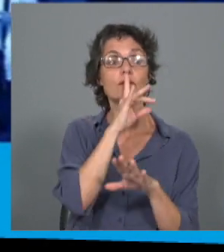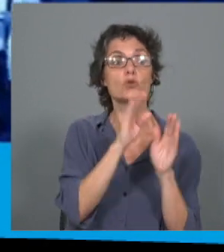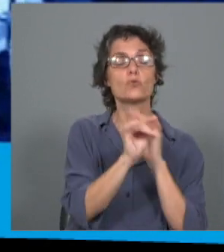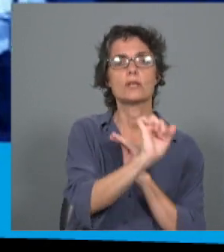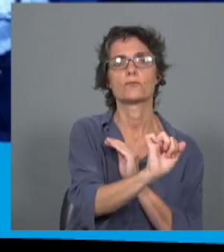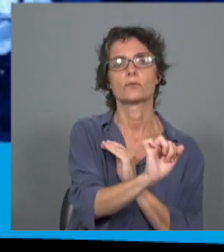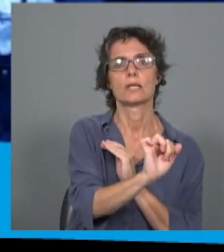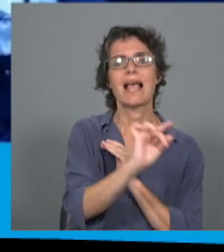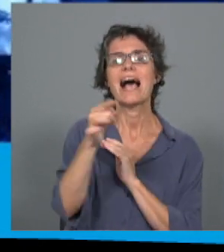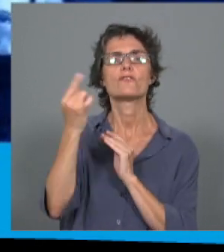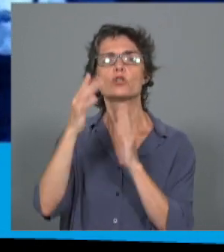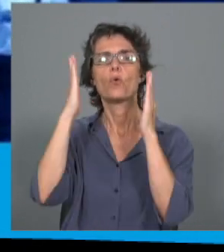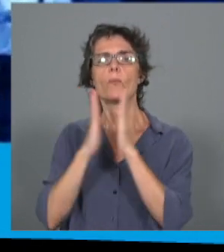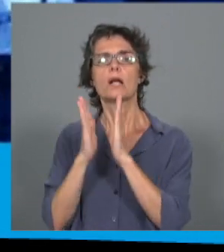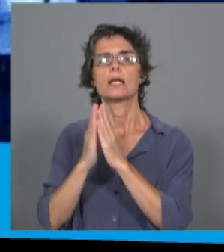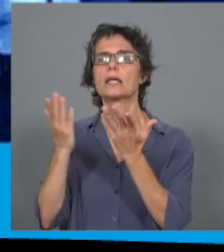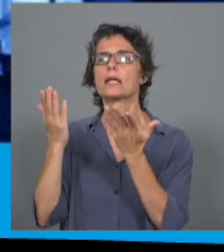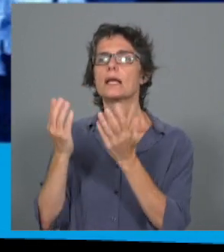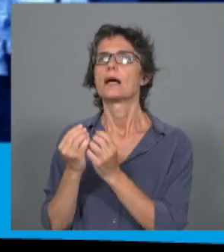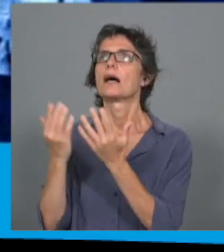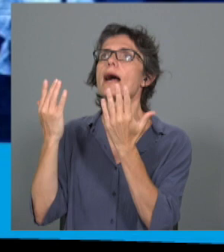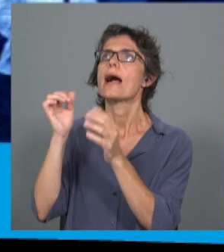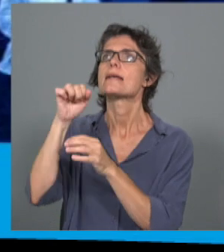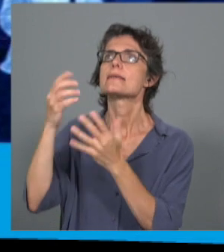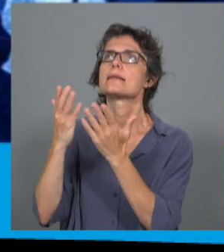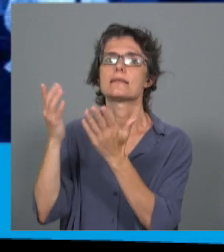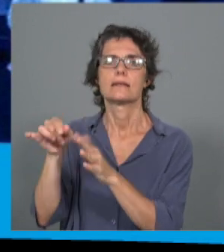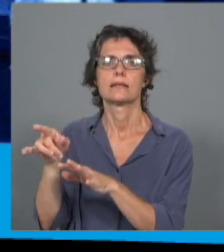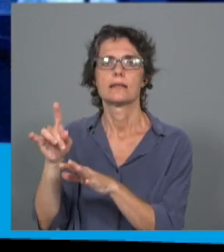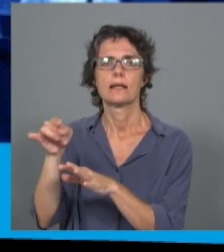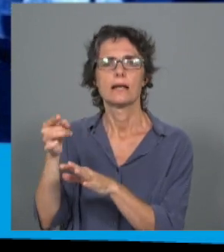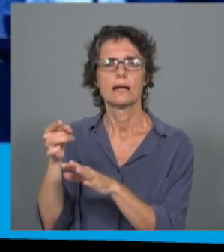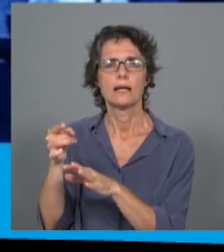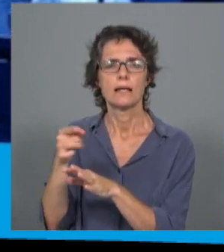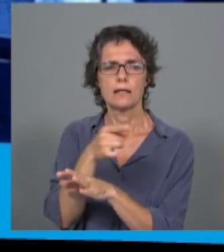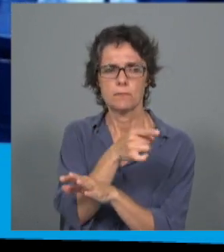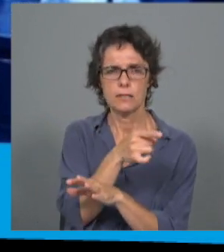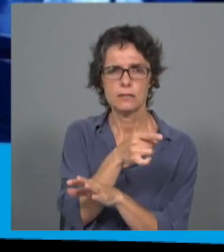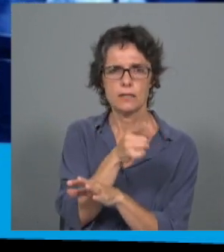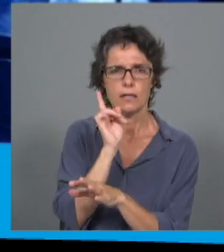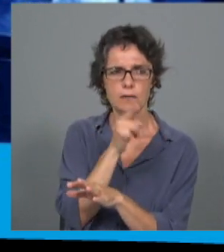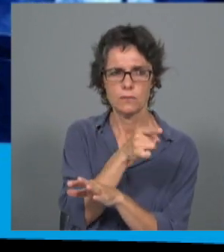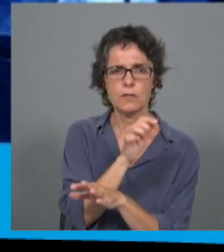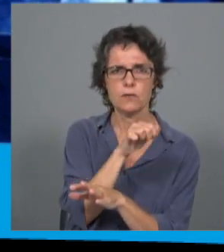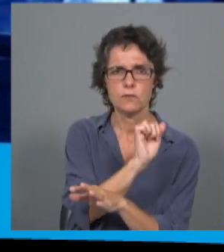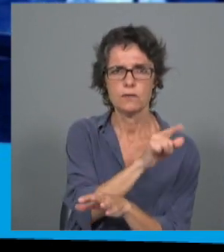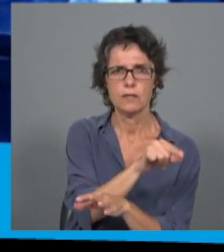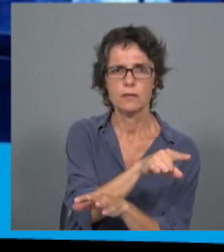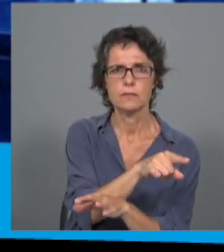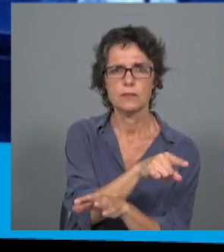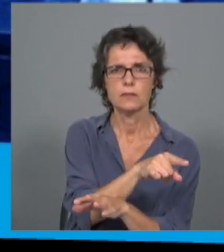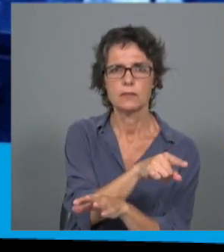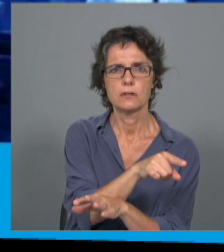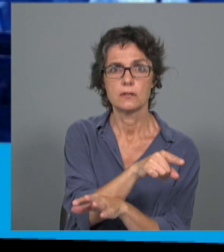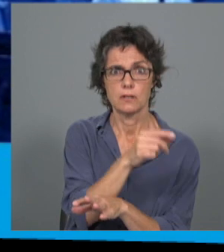a figura de Maria através do seu sim e muitas vezes ignoramos a importância do sim de José para aquilo que foi o decorrer